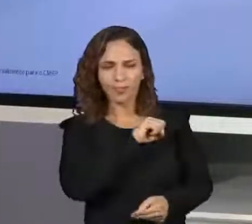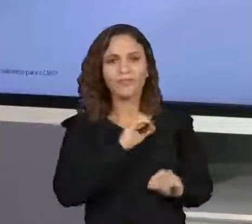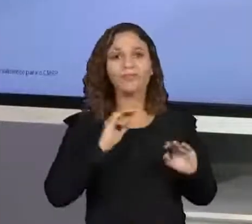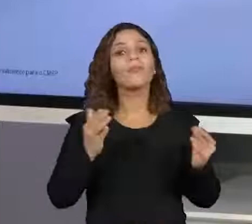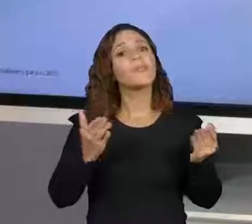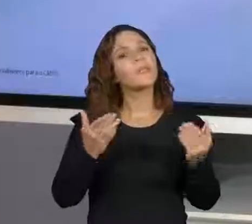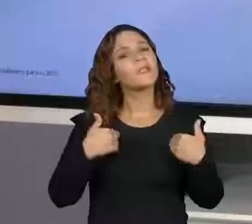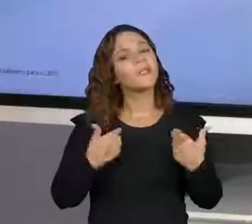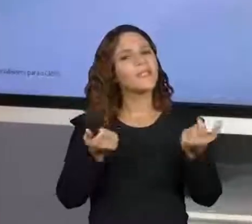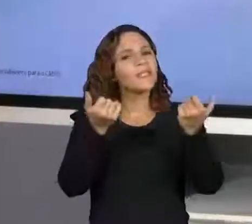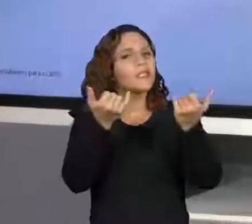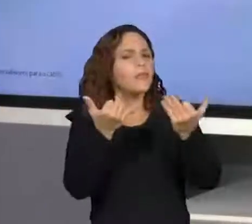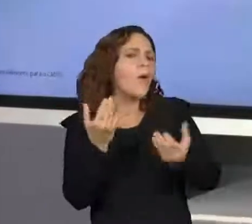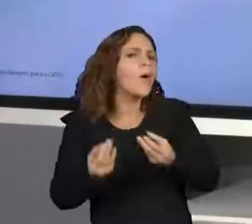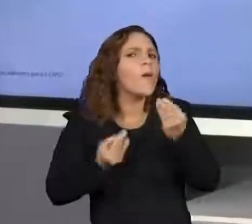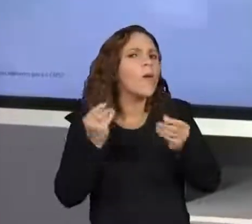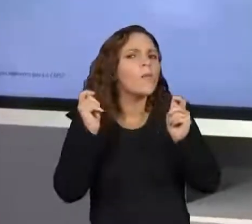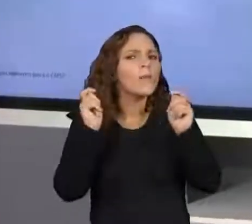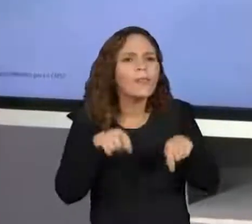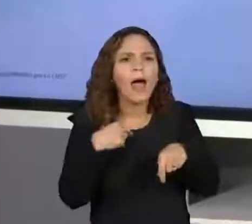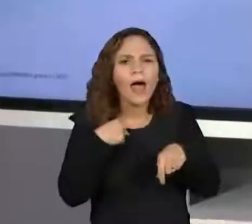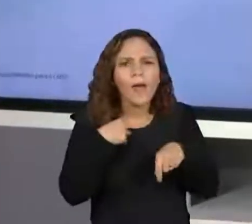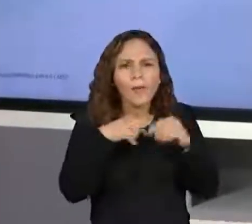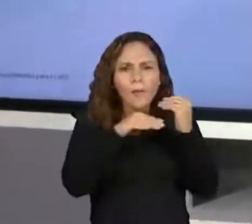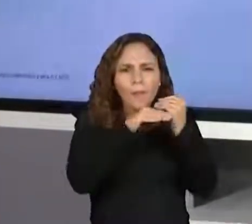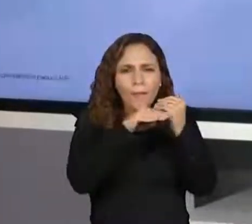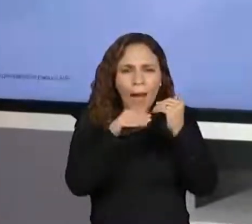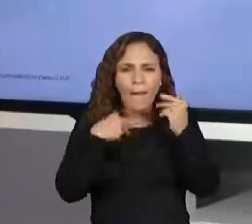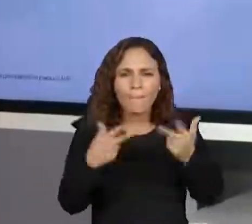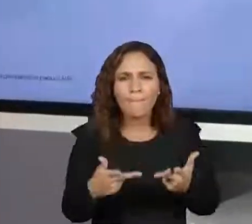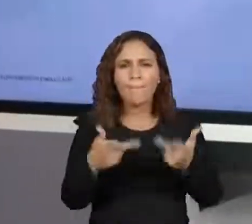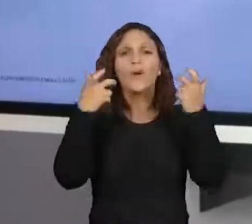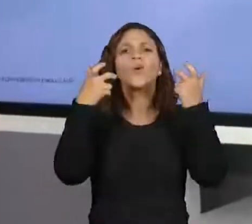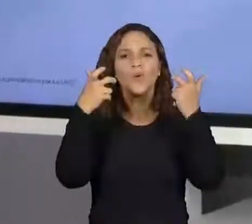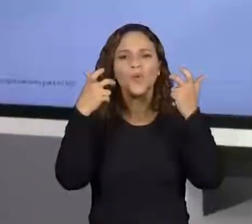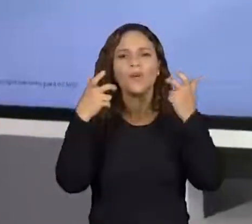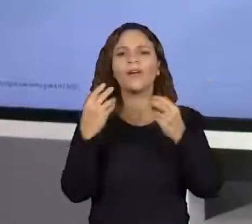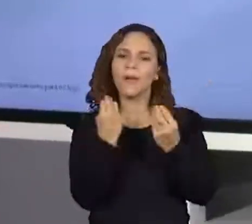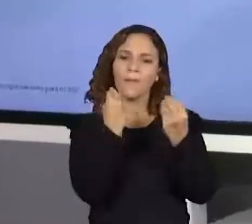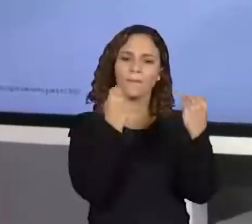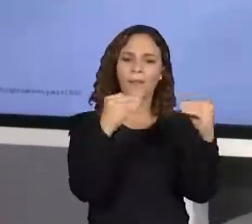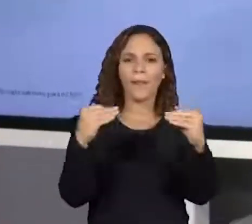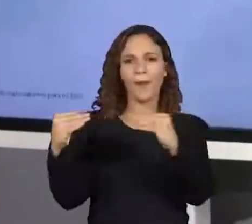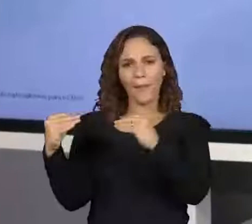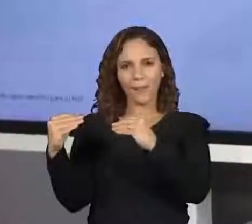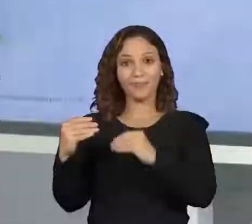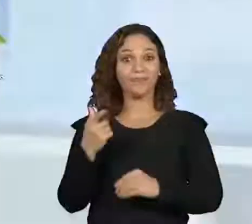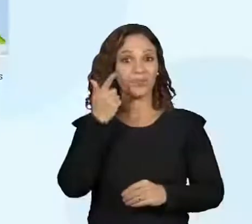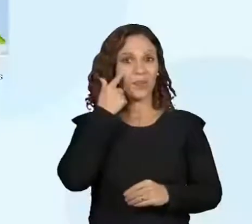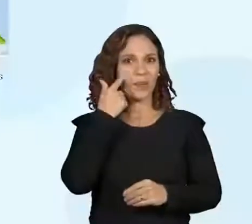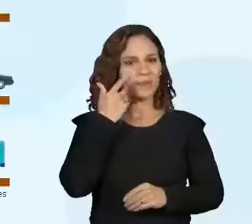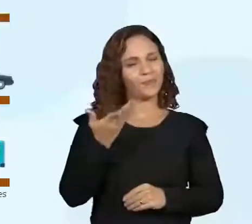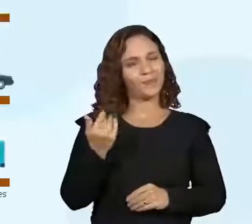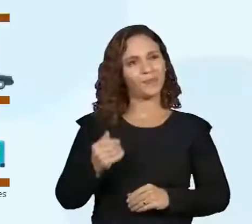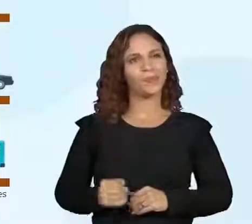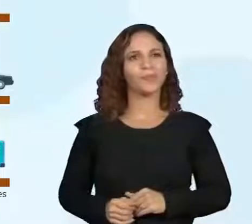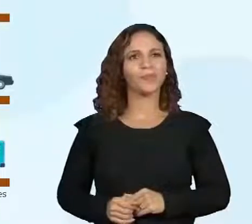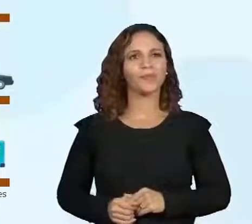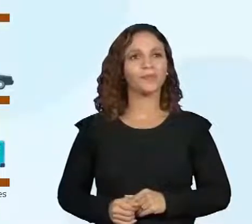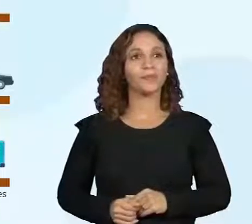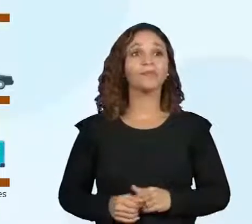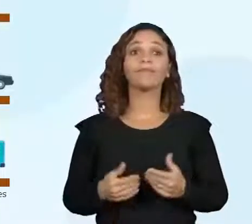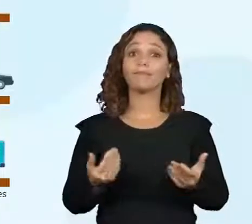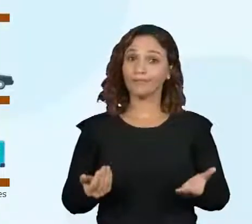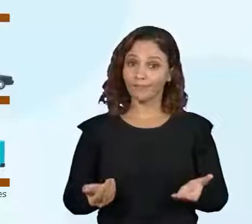falar sobre como identificar rapidinho essas regularidades e completar sequências. Olha só, para